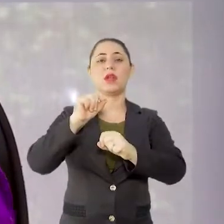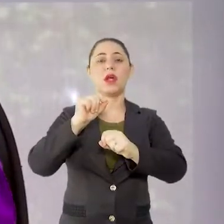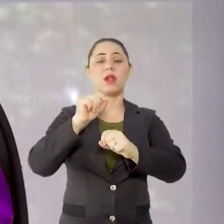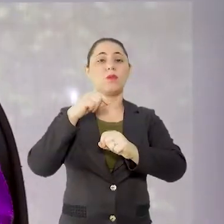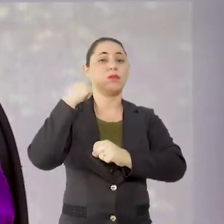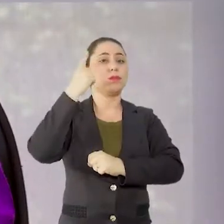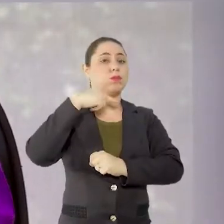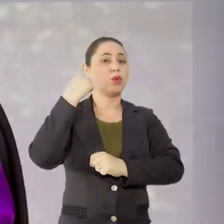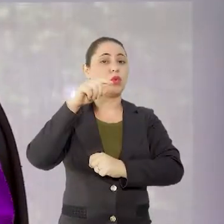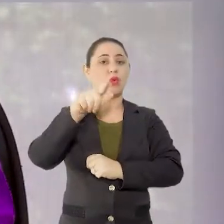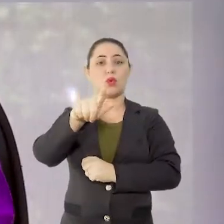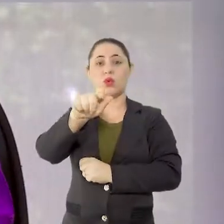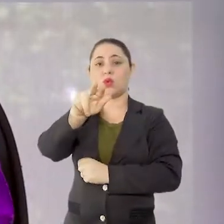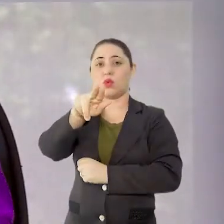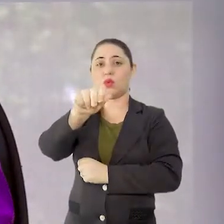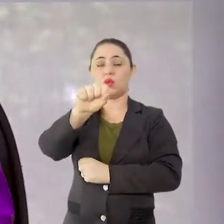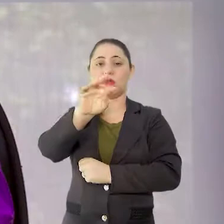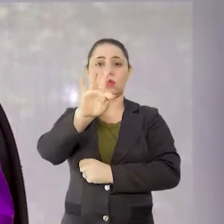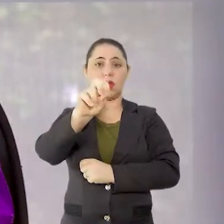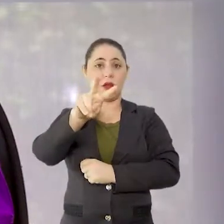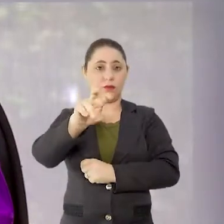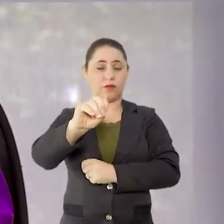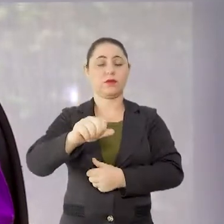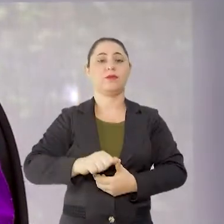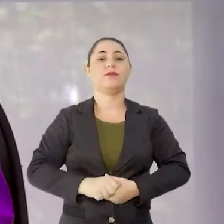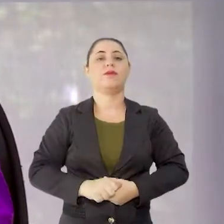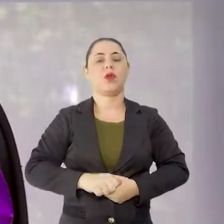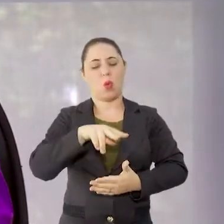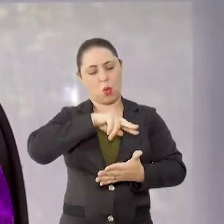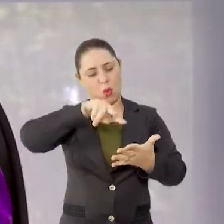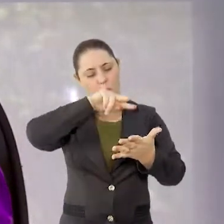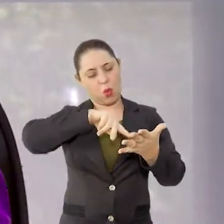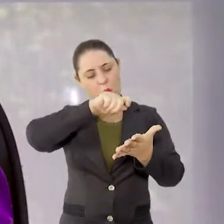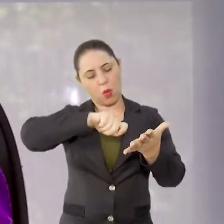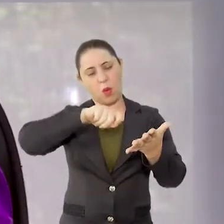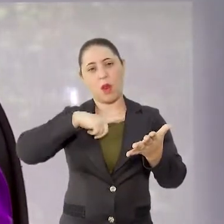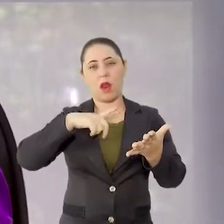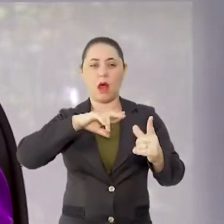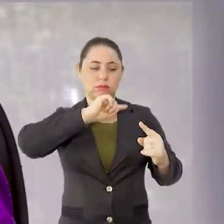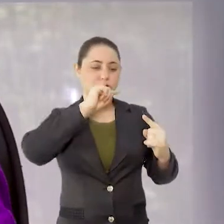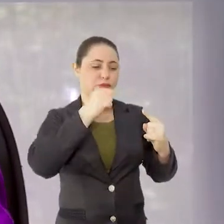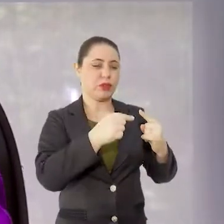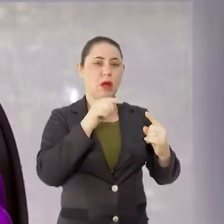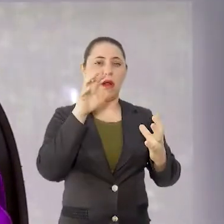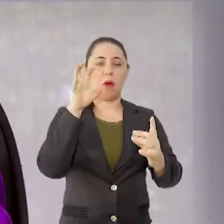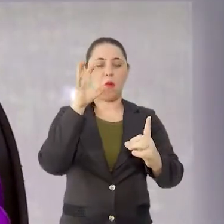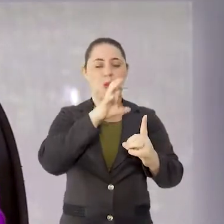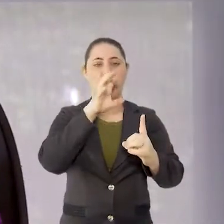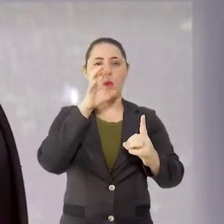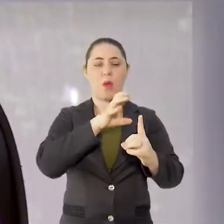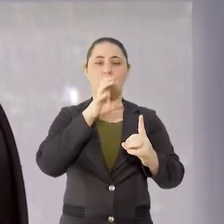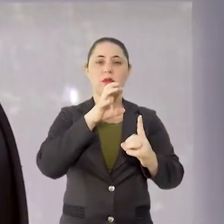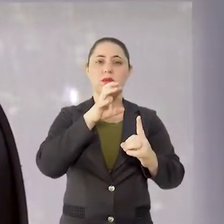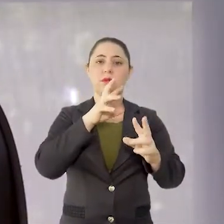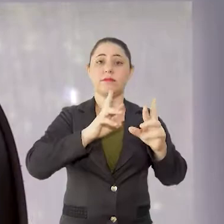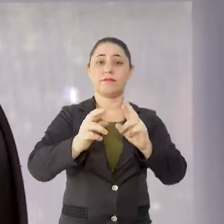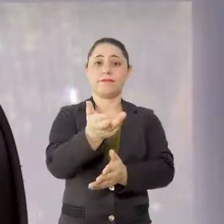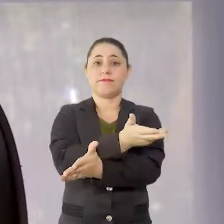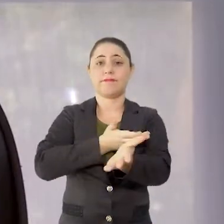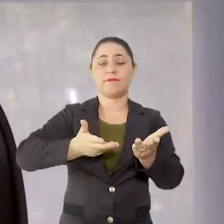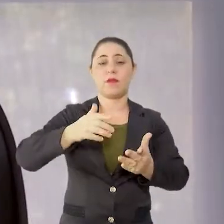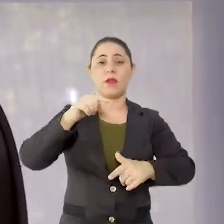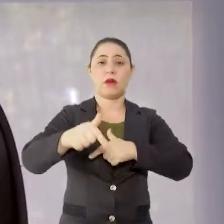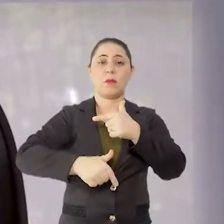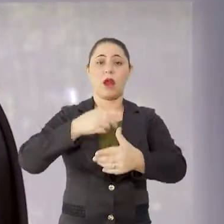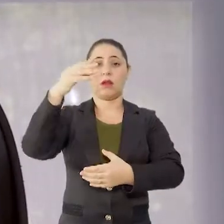Sociologia apresentado pelo advogado Gustavo Jara Russo. O livro se concentra no impacto da precarização